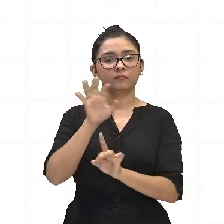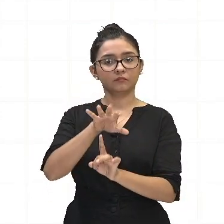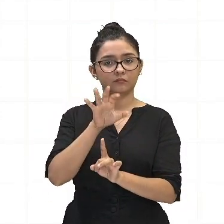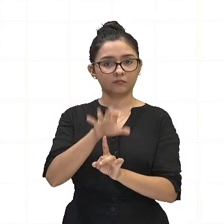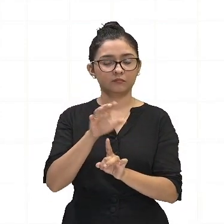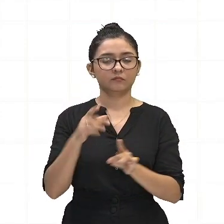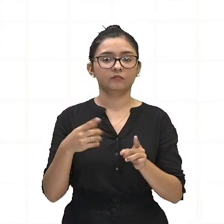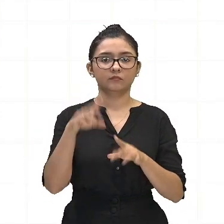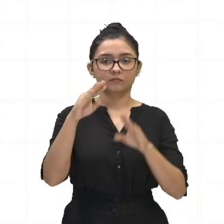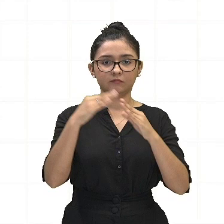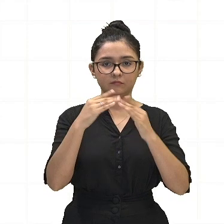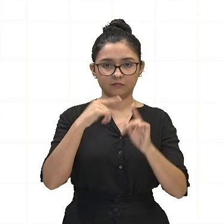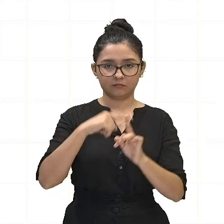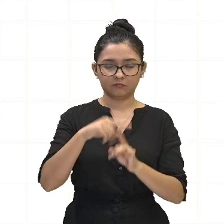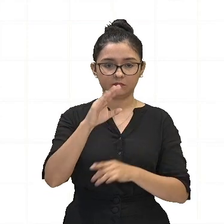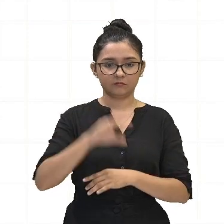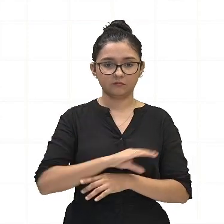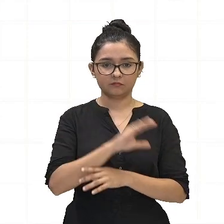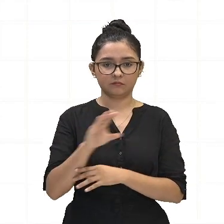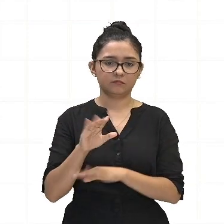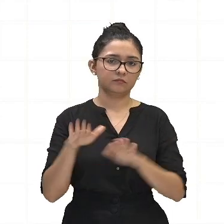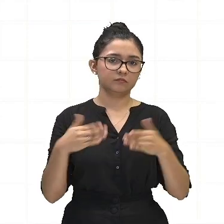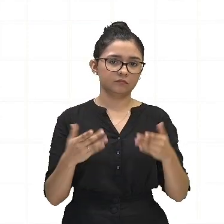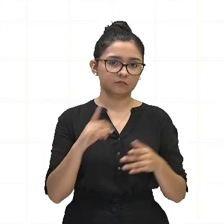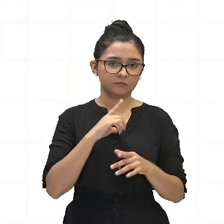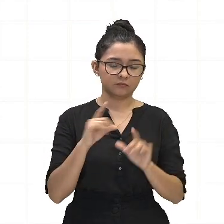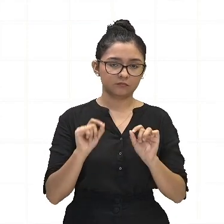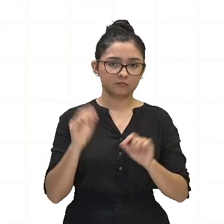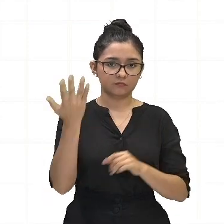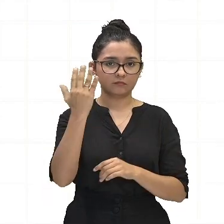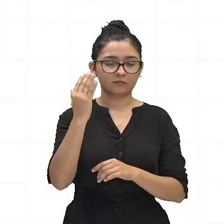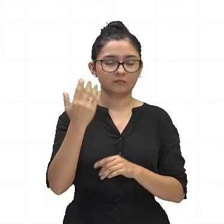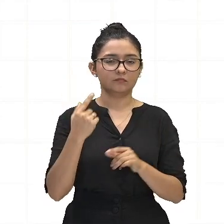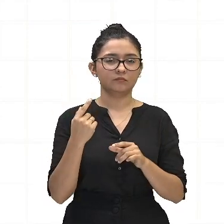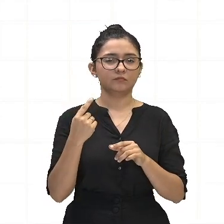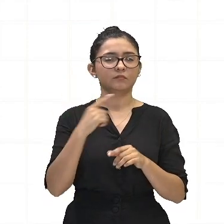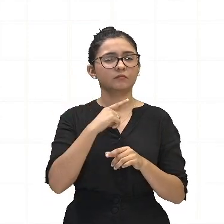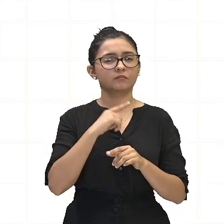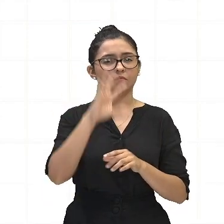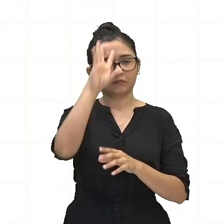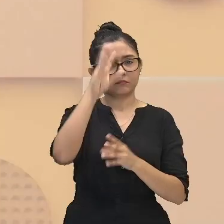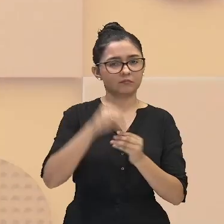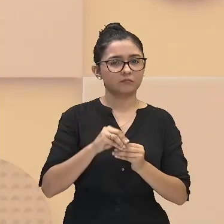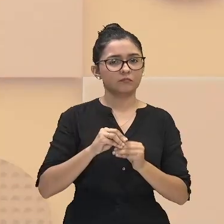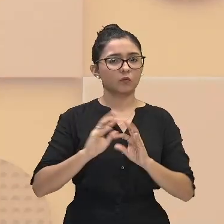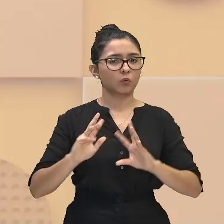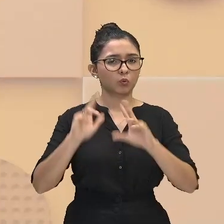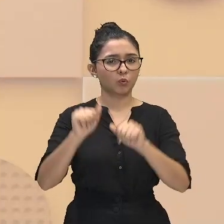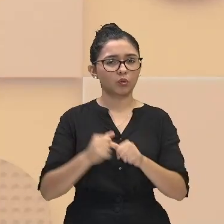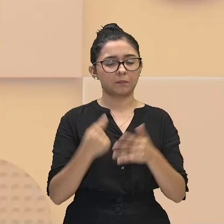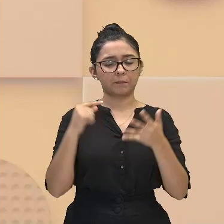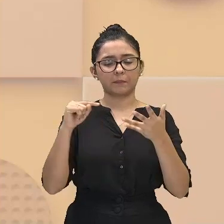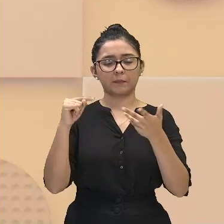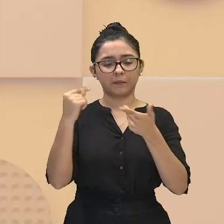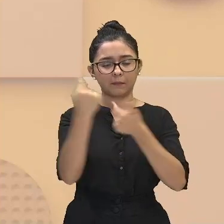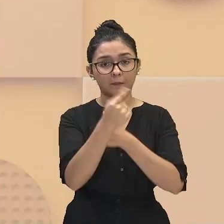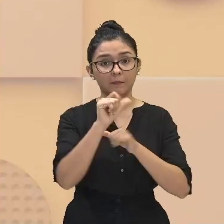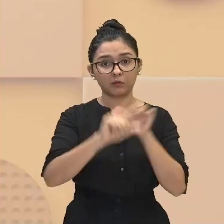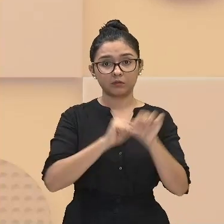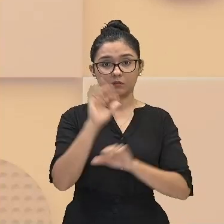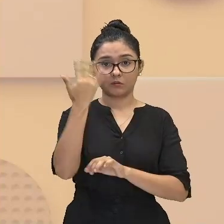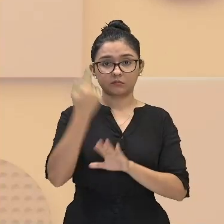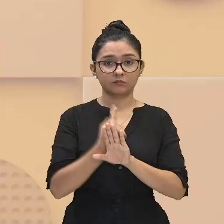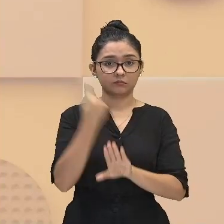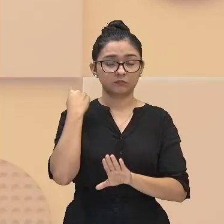da igreja. Somado a isso, a gente precisa compreender que todas essas mudanças que